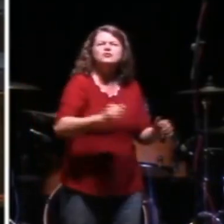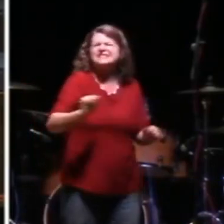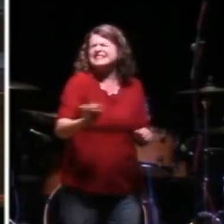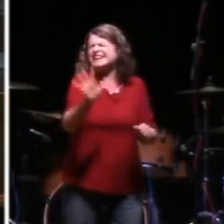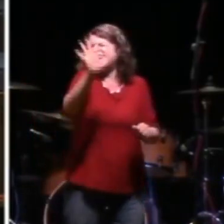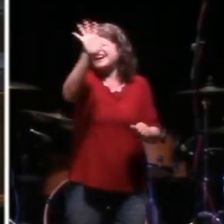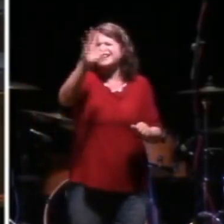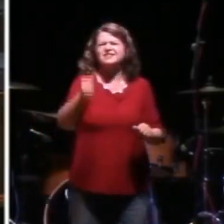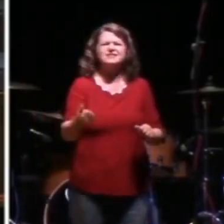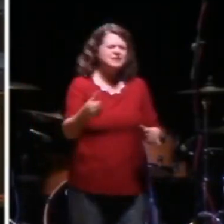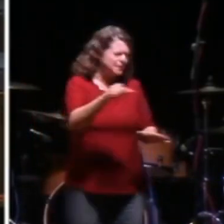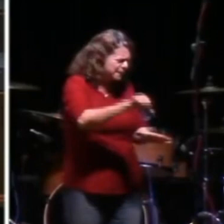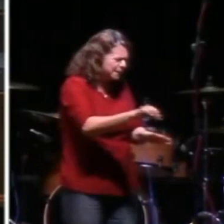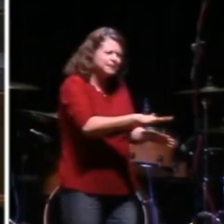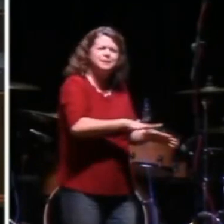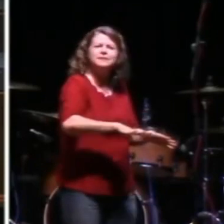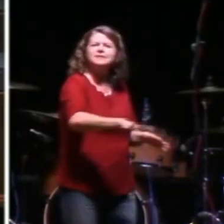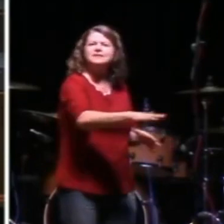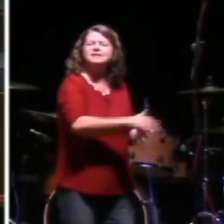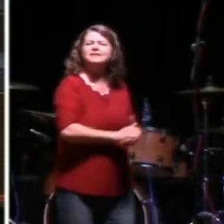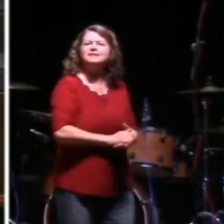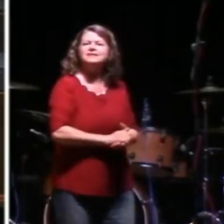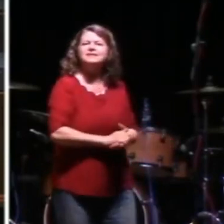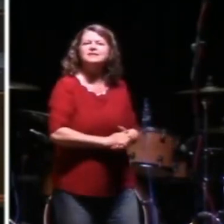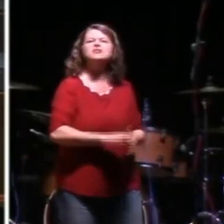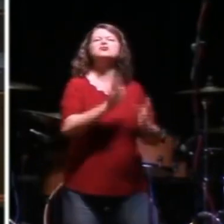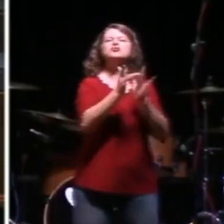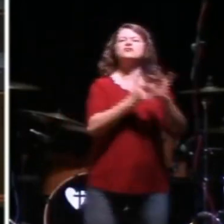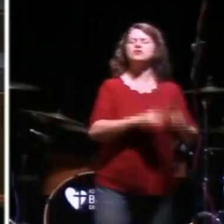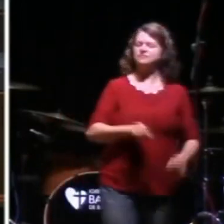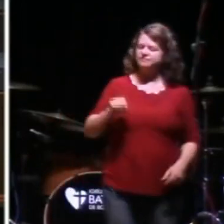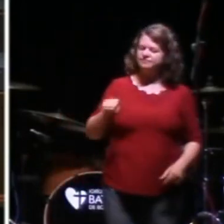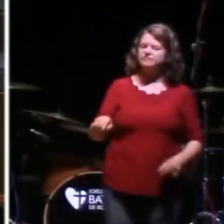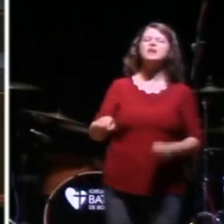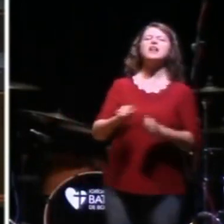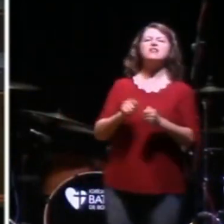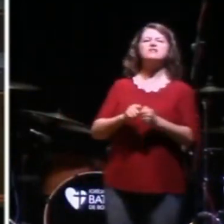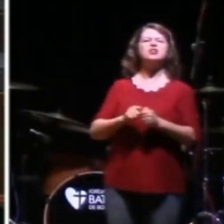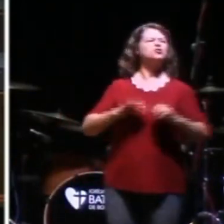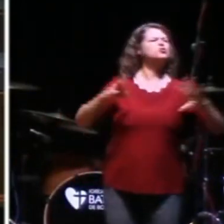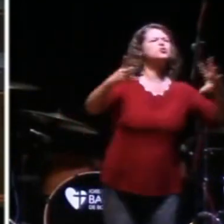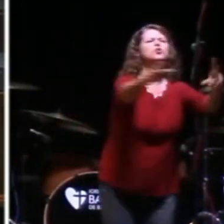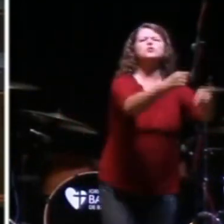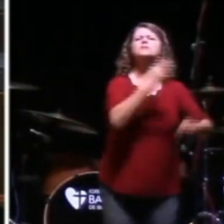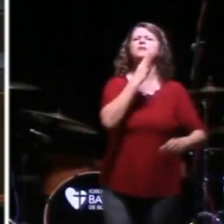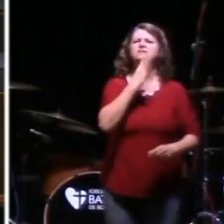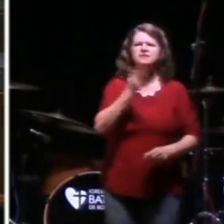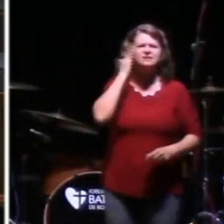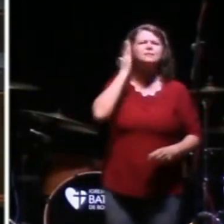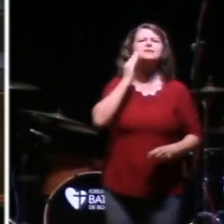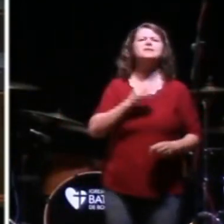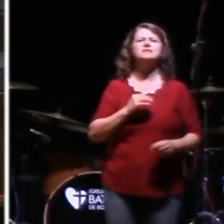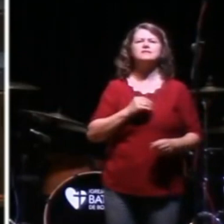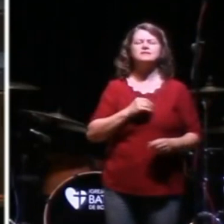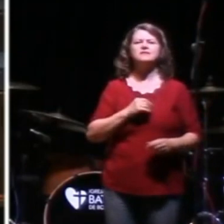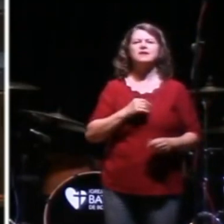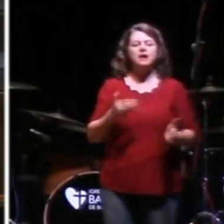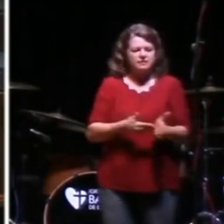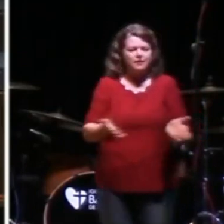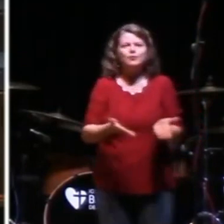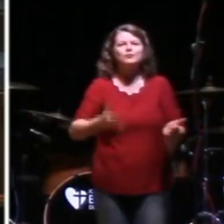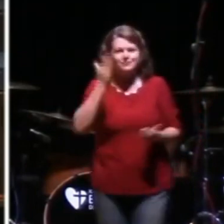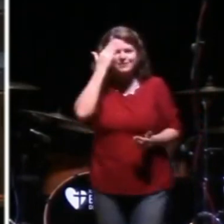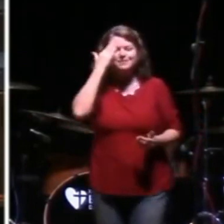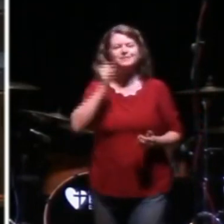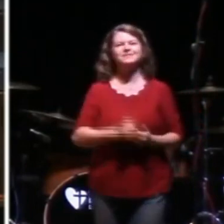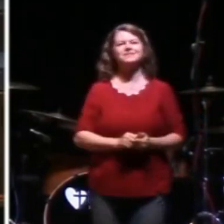lá em curitiba o que ela fez vai ser lembrado para sua memória a bíblia diz que pela fé abel ofereceu o